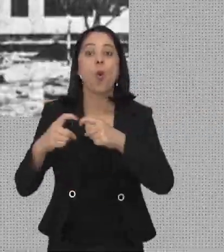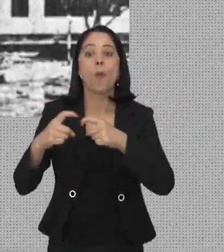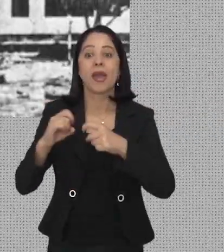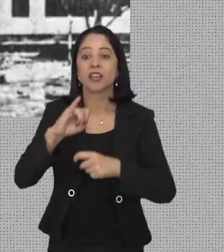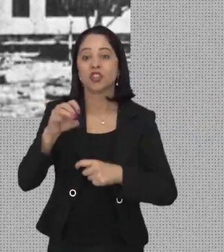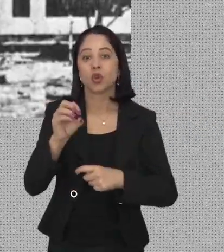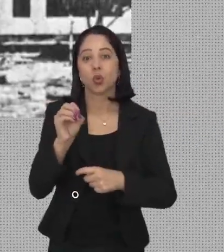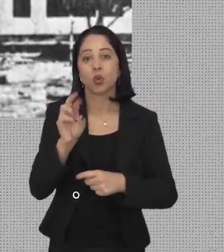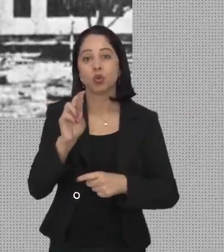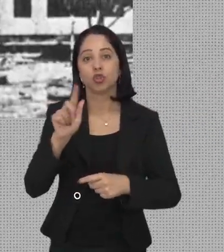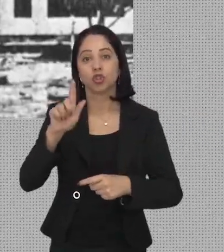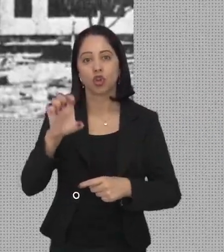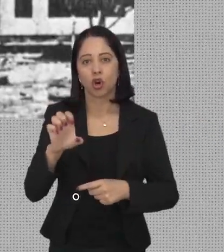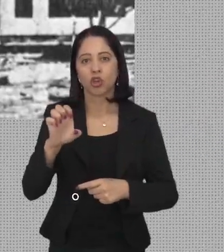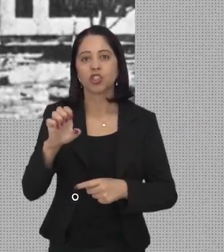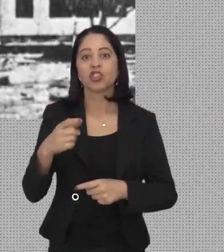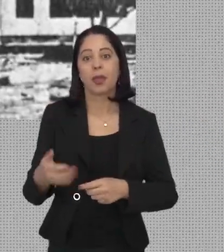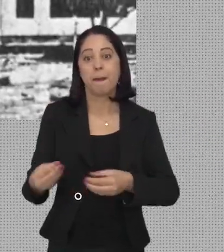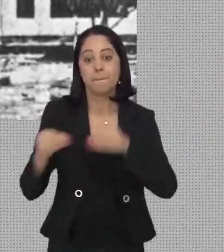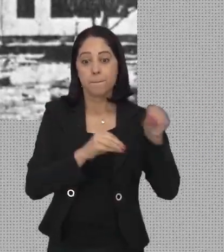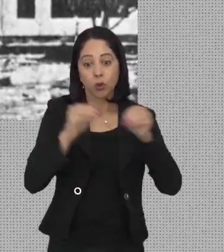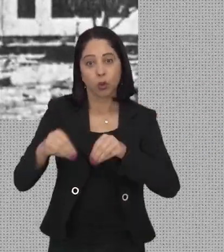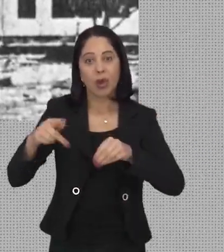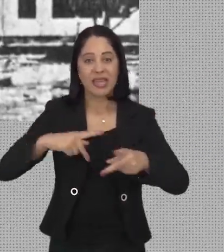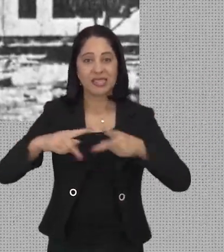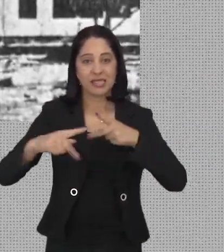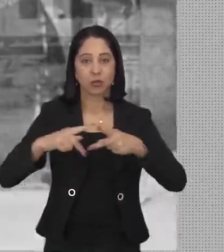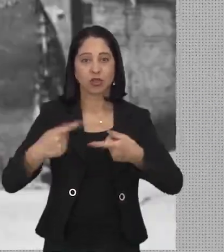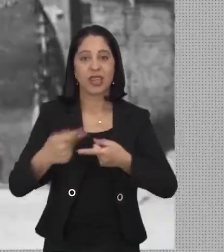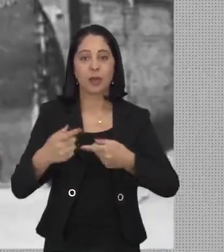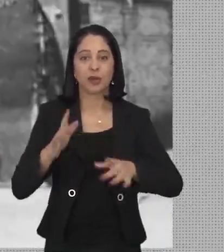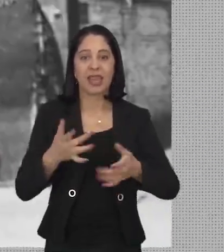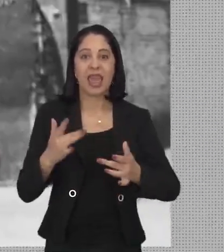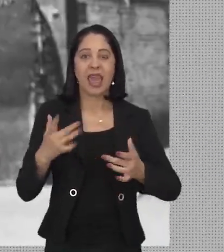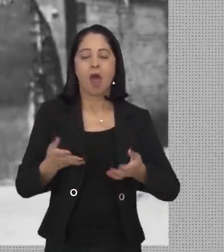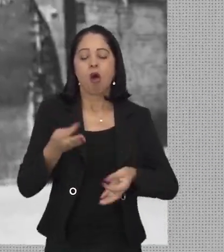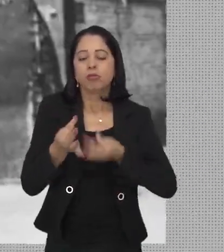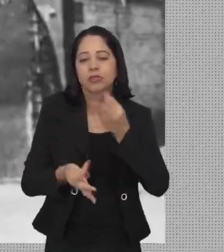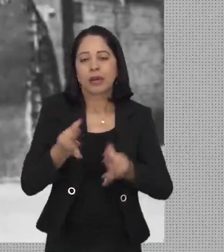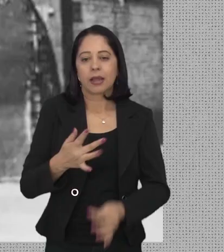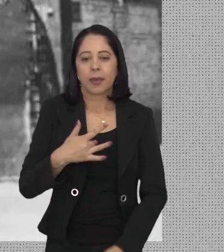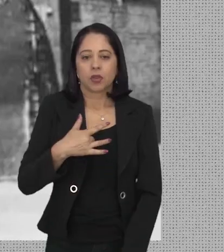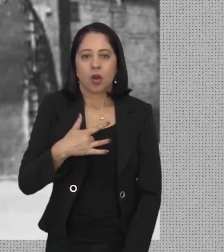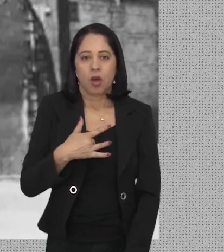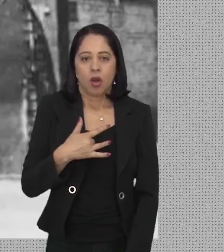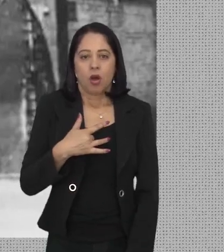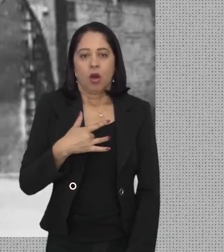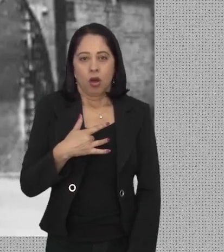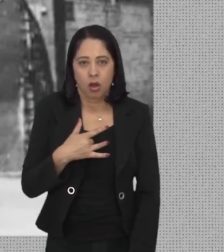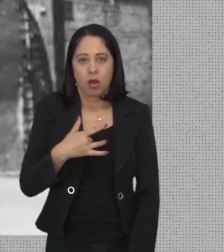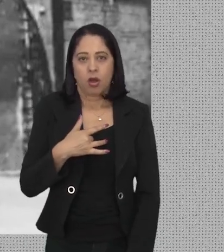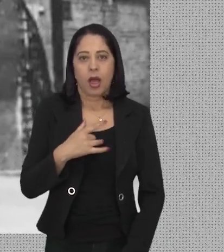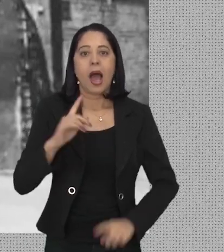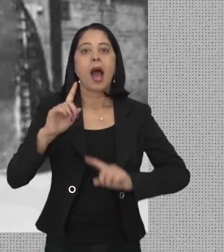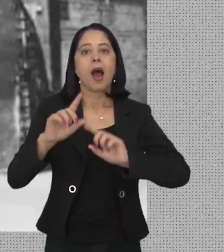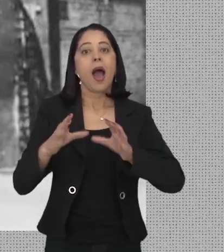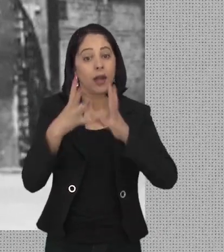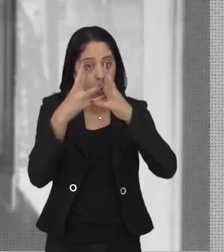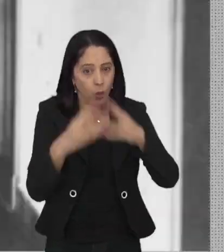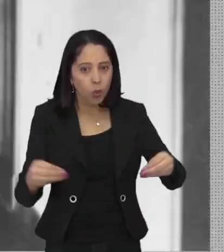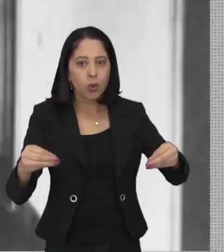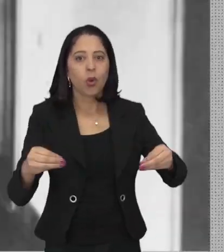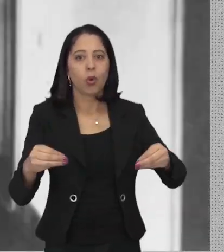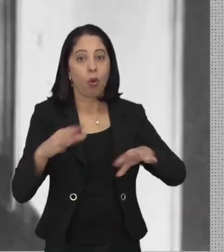veio para São José tratar da tuberculose aos 39 anos. Por aqui, se recuperou e fez morada até o fim da